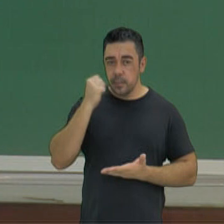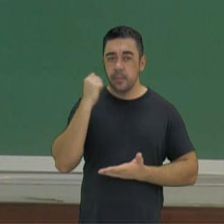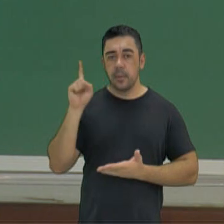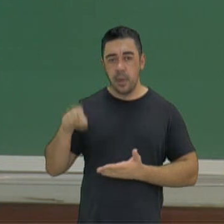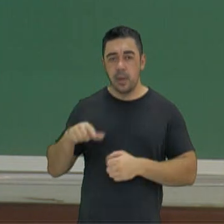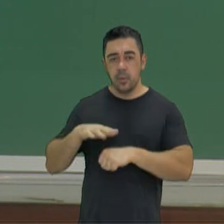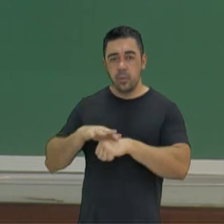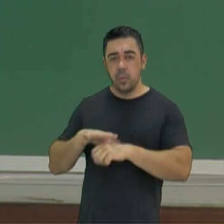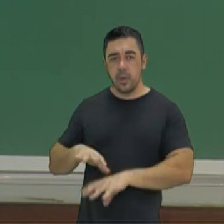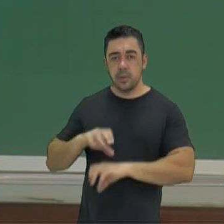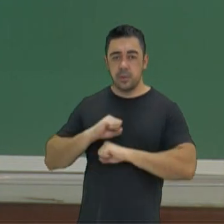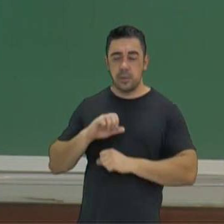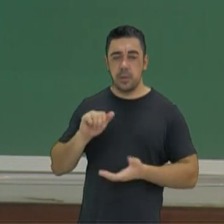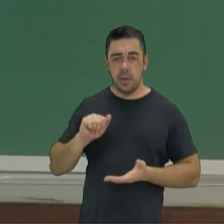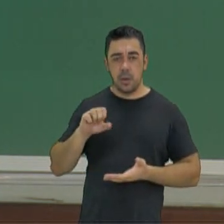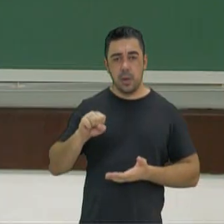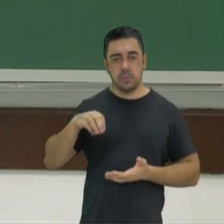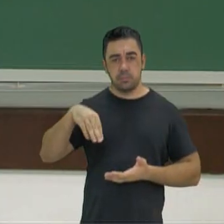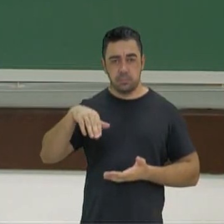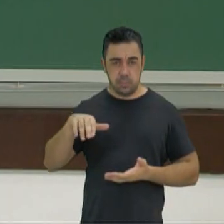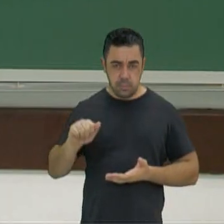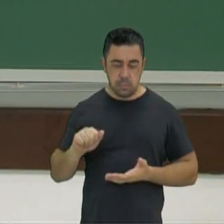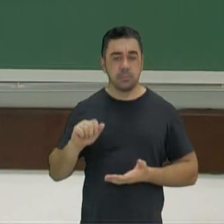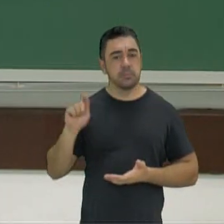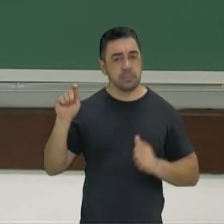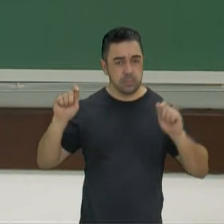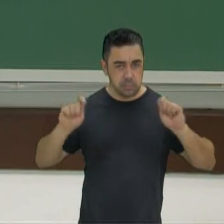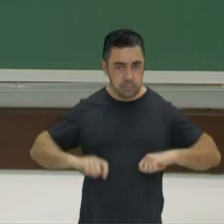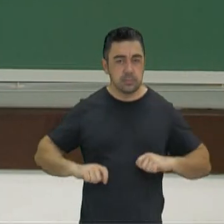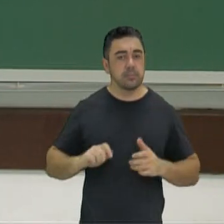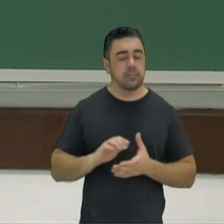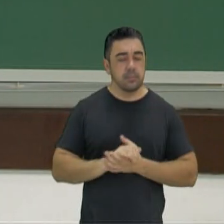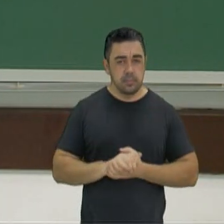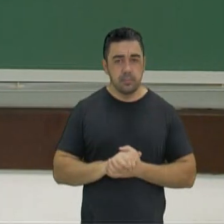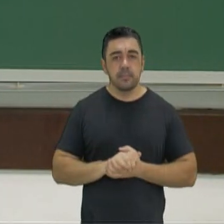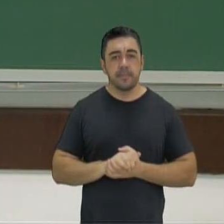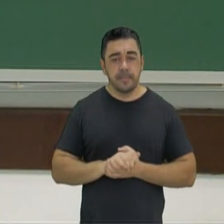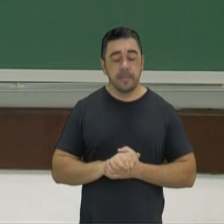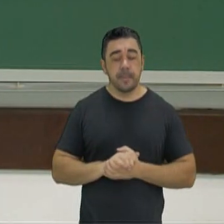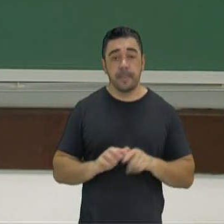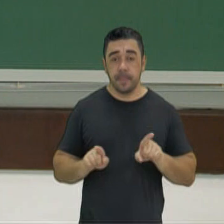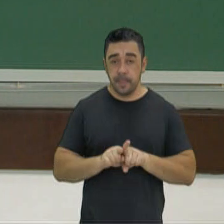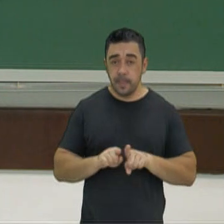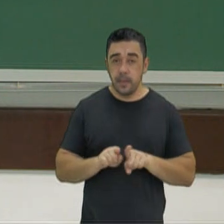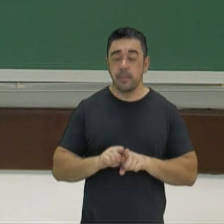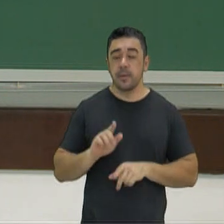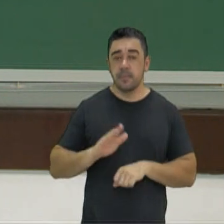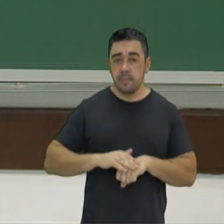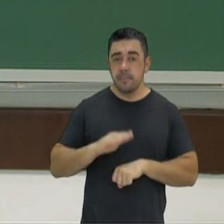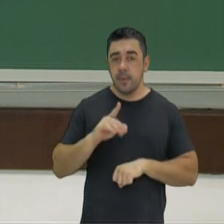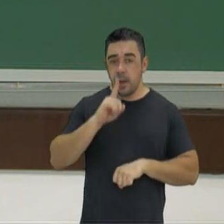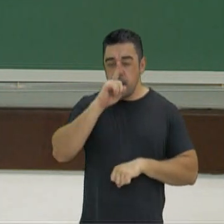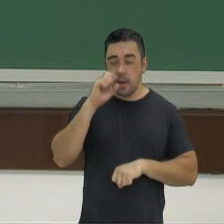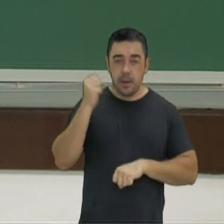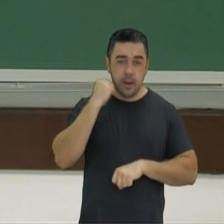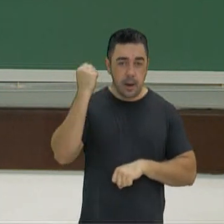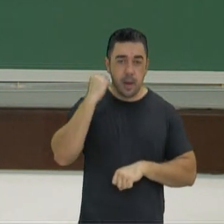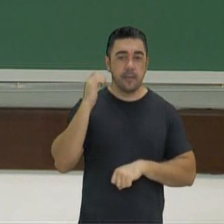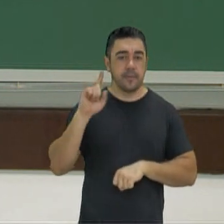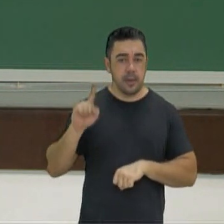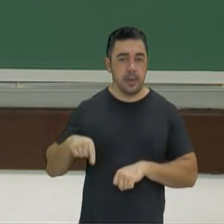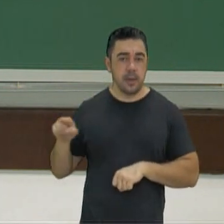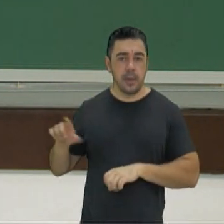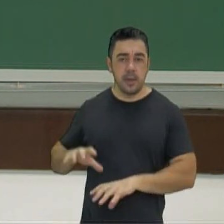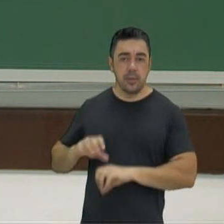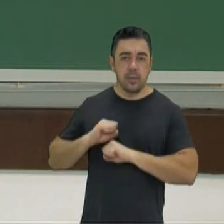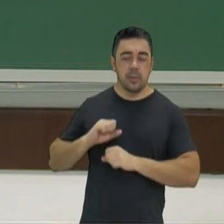obesidade podem sim contribuir para o aparecimento da asma. E mais que isso, elas podem agravar um quadro de asma, no caso